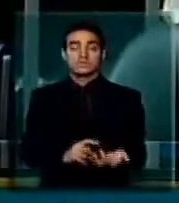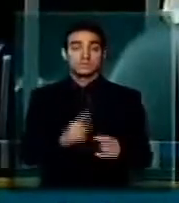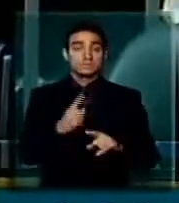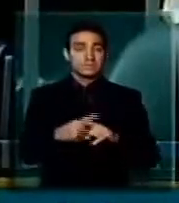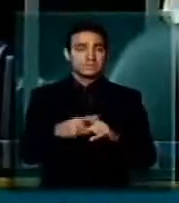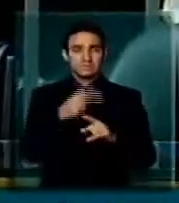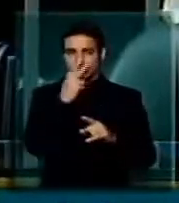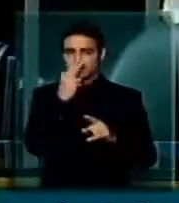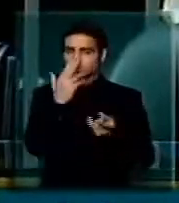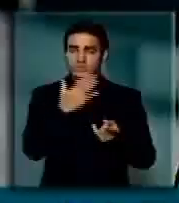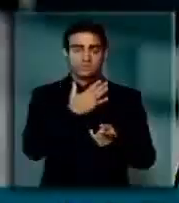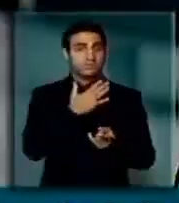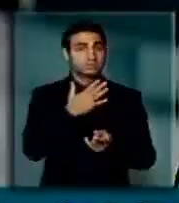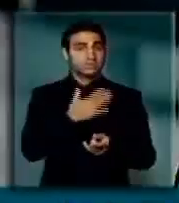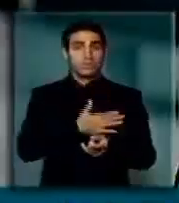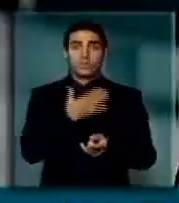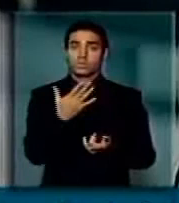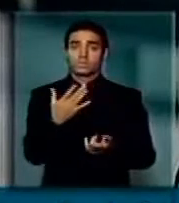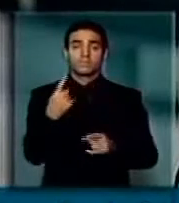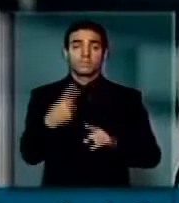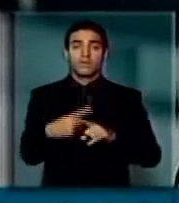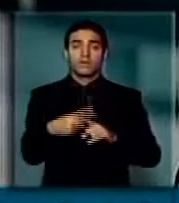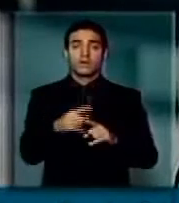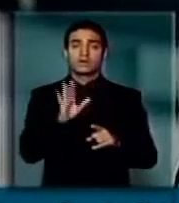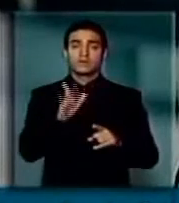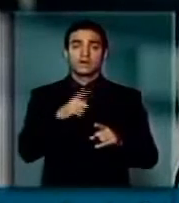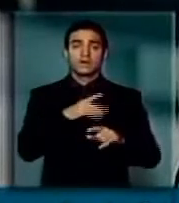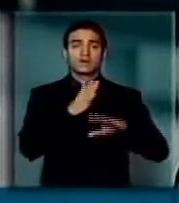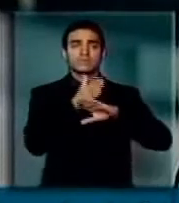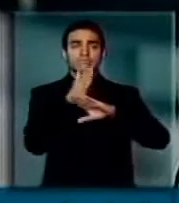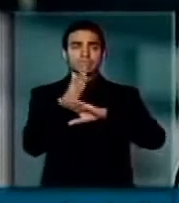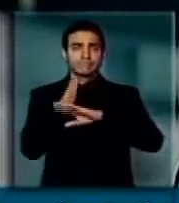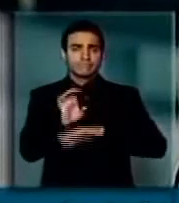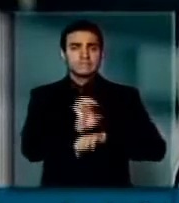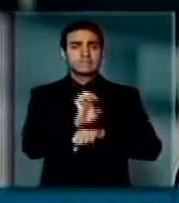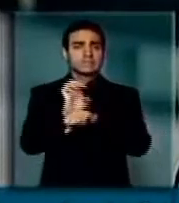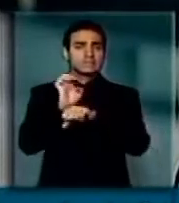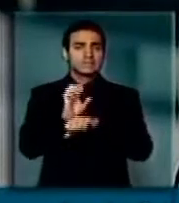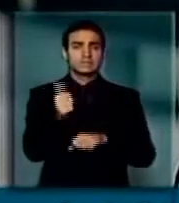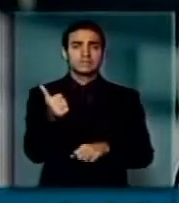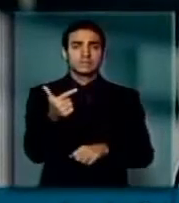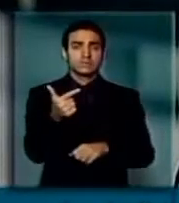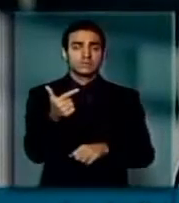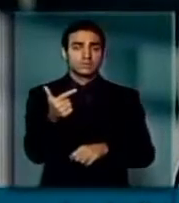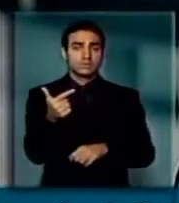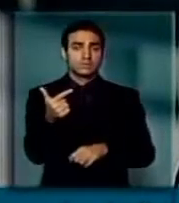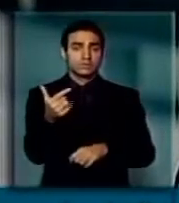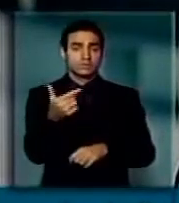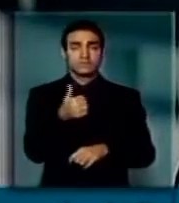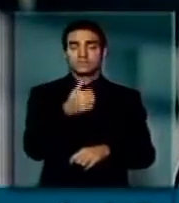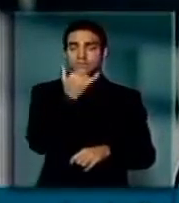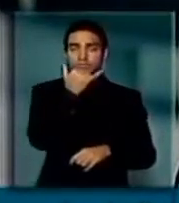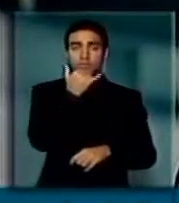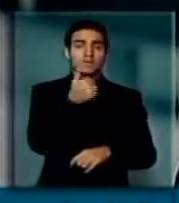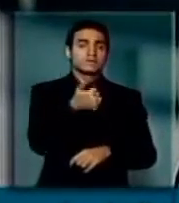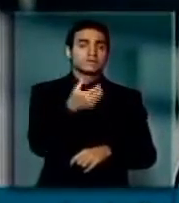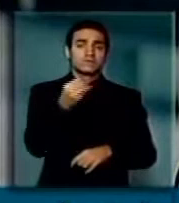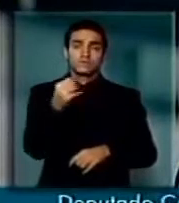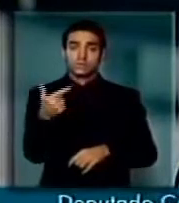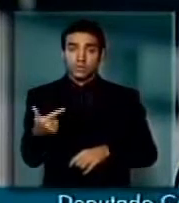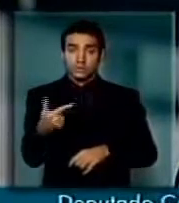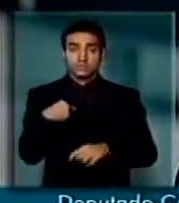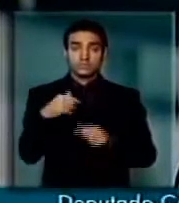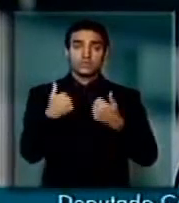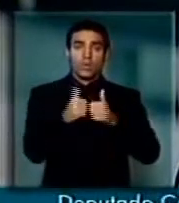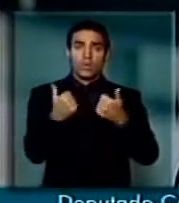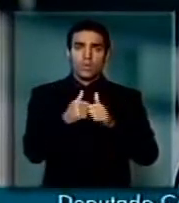minha revolta. Saímos de todos os estados da nação brasileira em 102 ônibus, uma das maiores